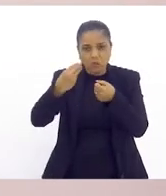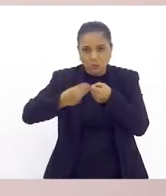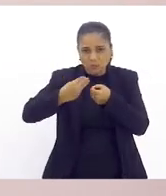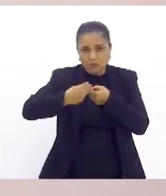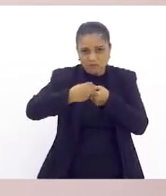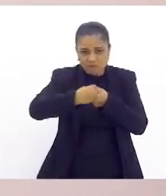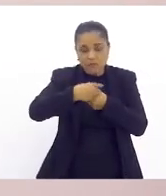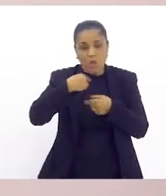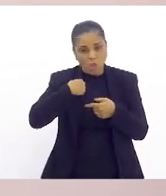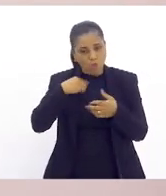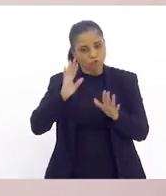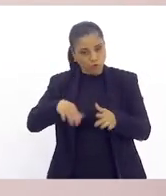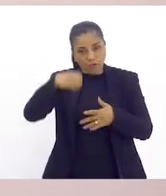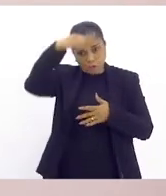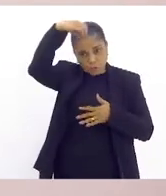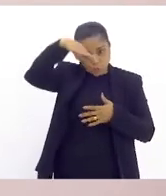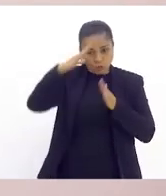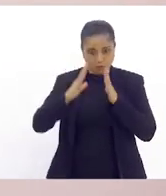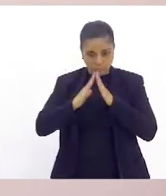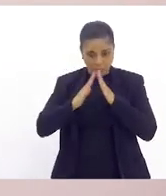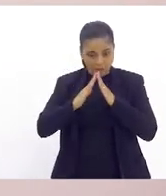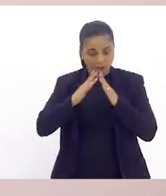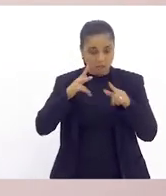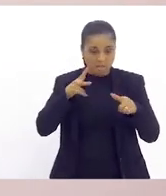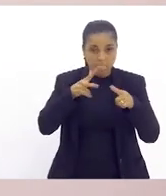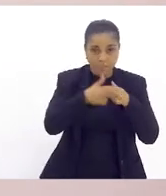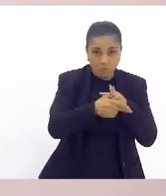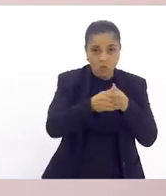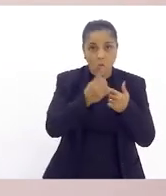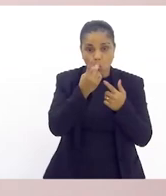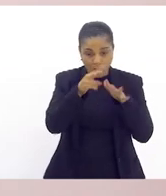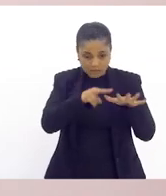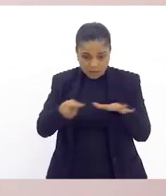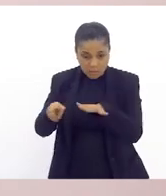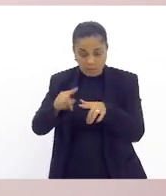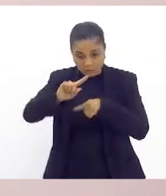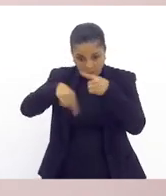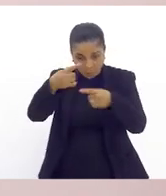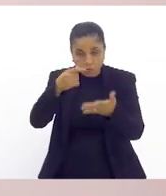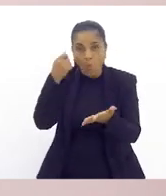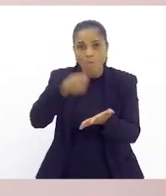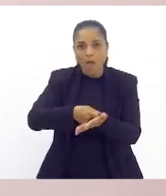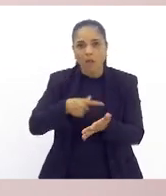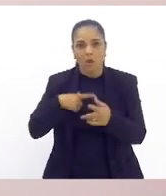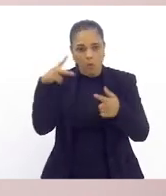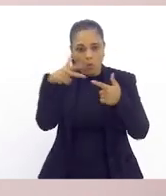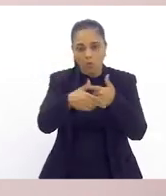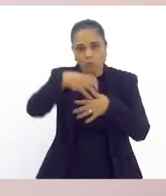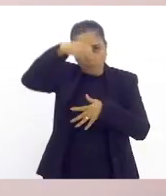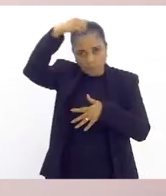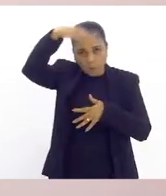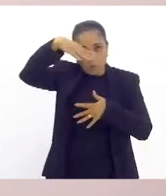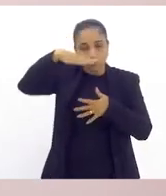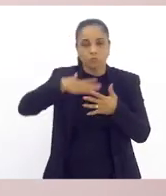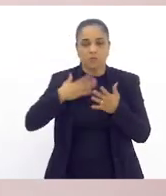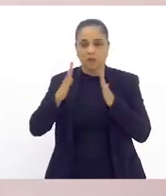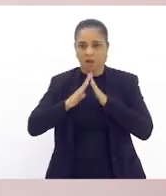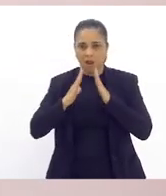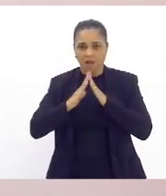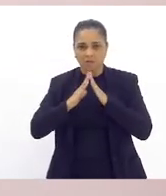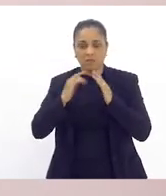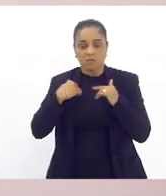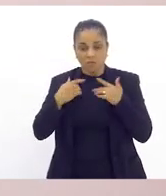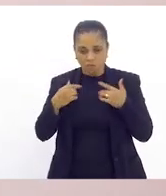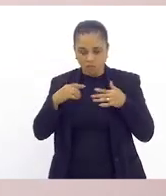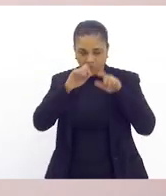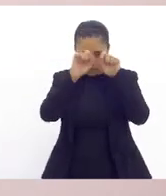a minha luz cortada uma semana depois da conta paga o funcionário chegou para cortar a luz a